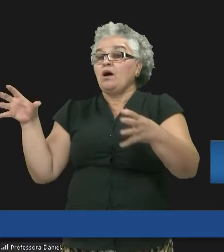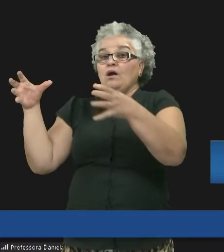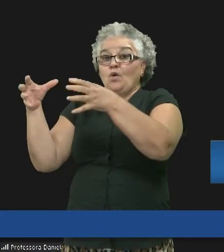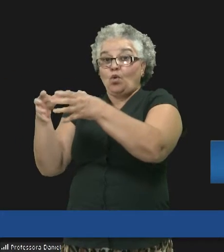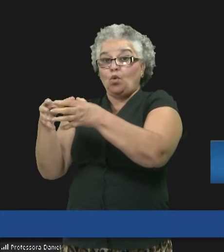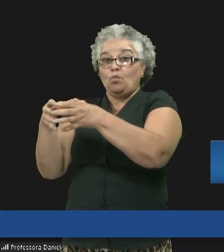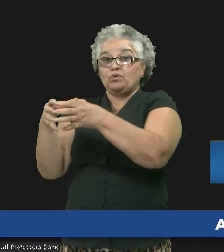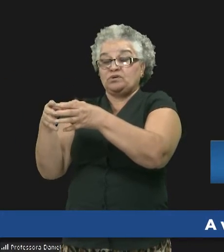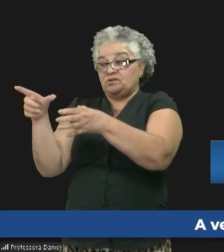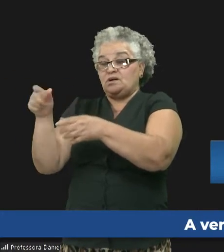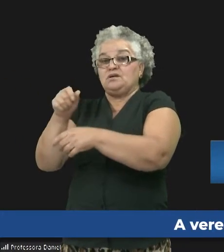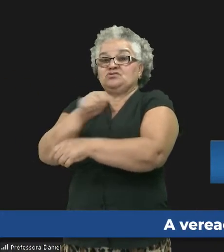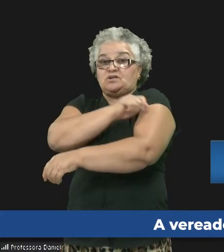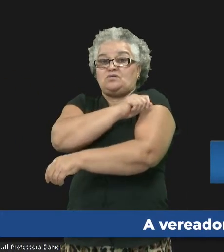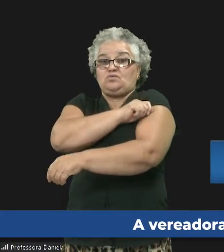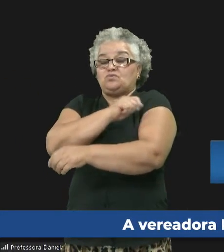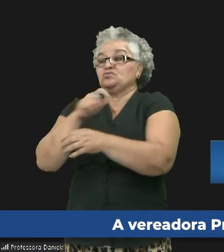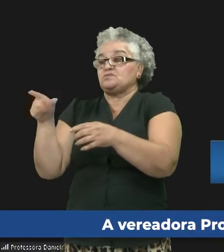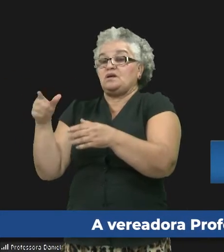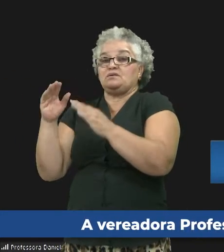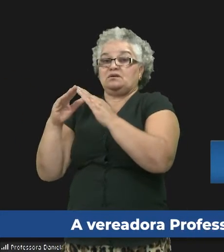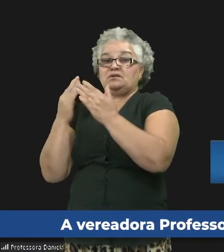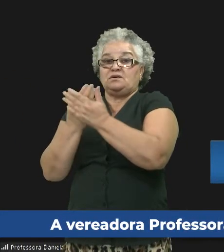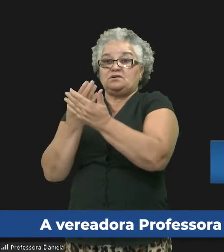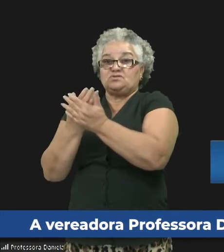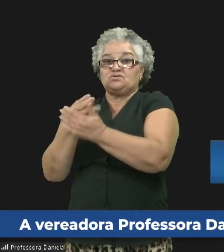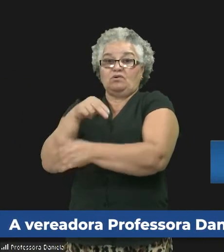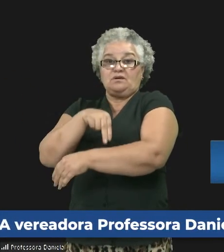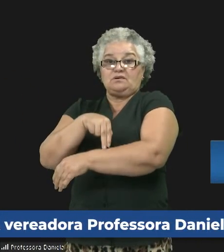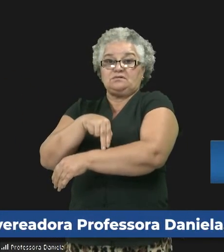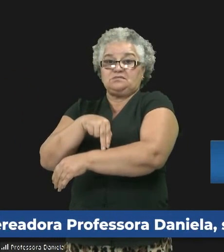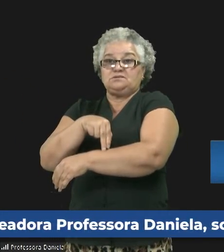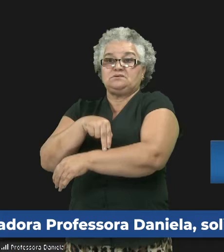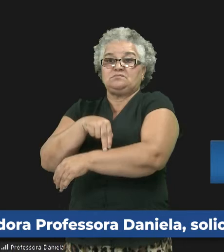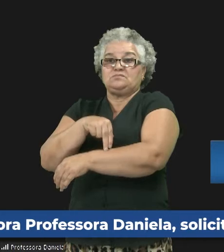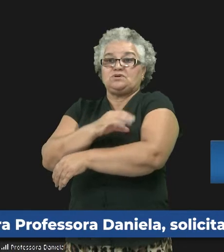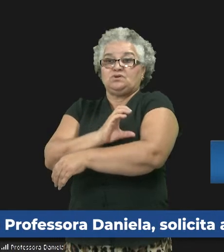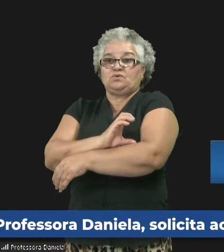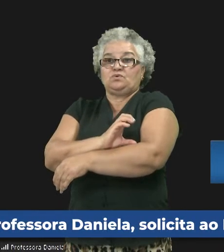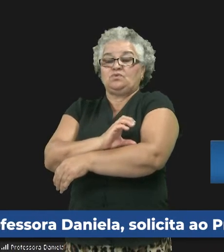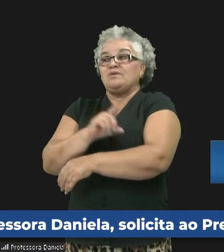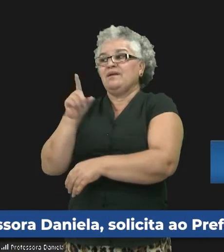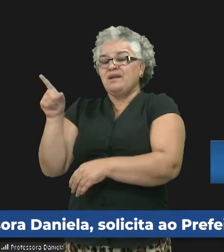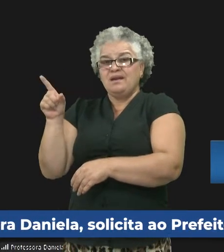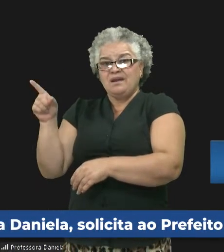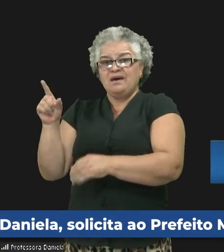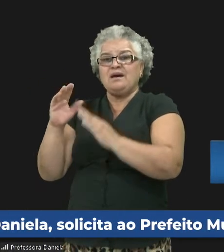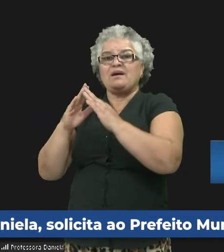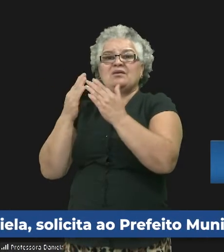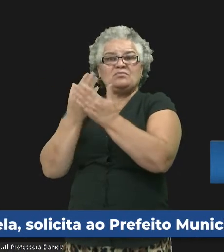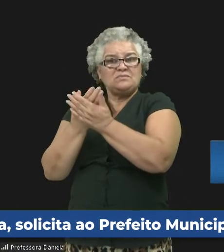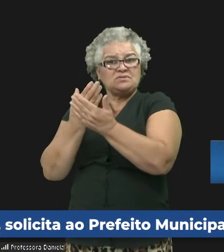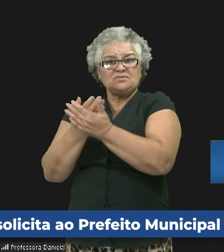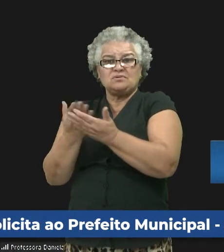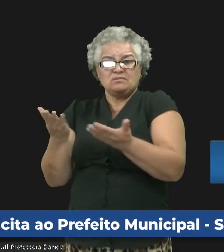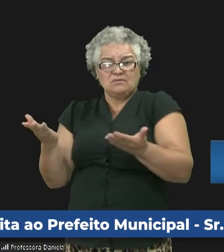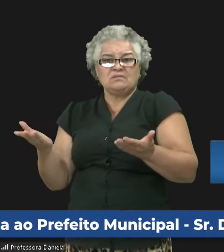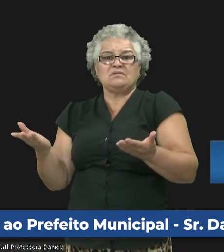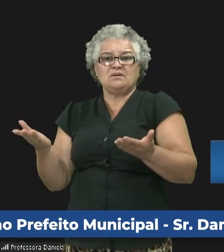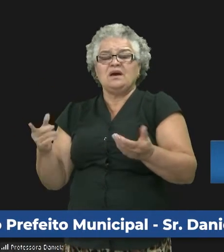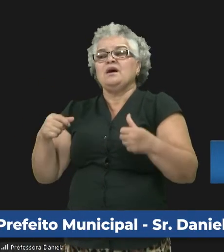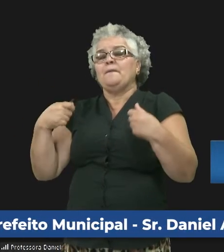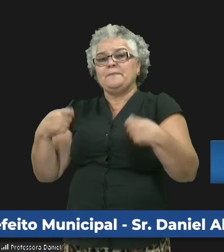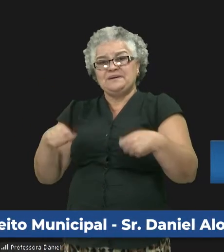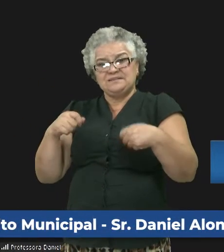escolar do Nassib Cury, é uma escola. Então, aí é que tem a consciência também